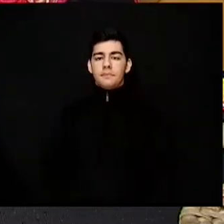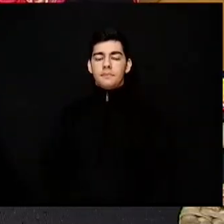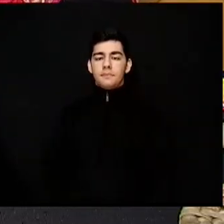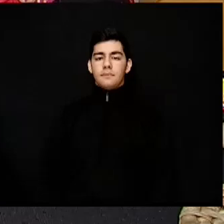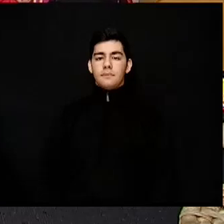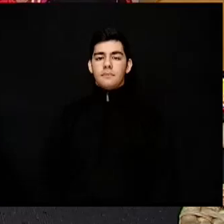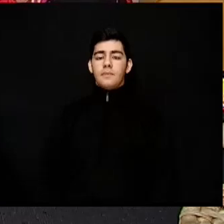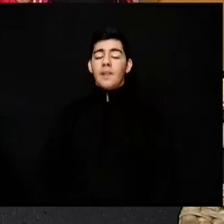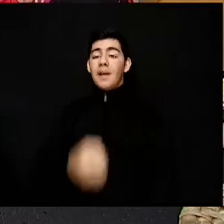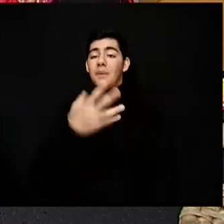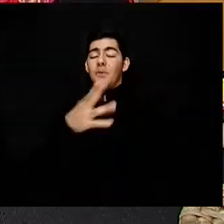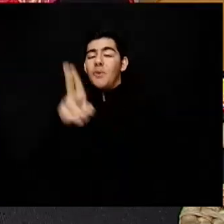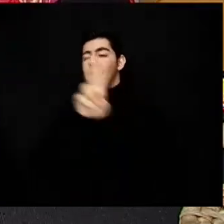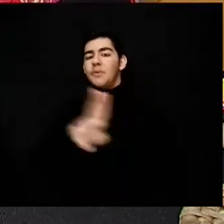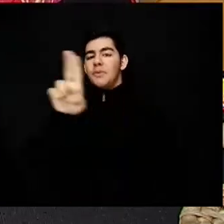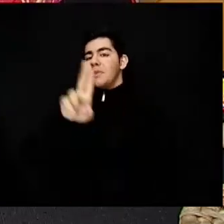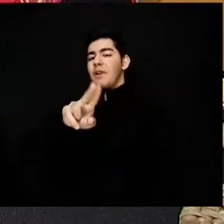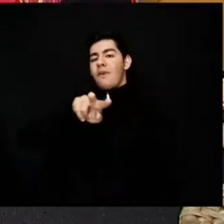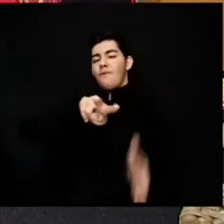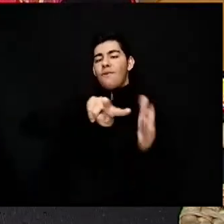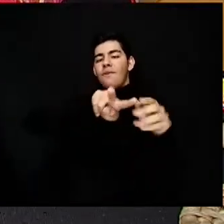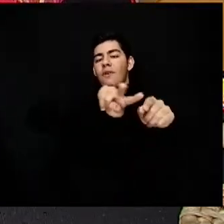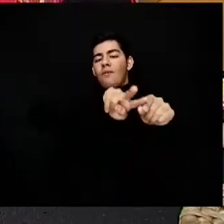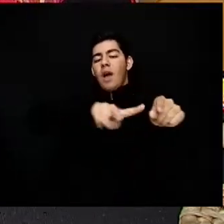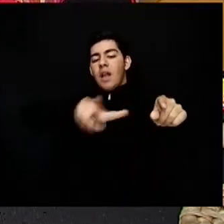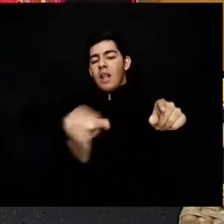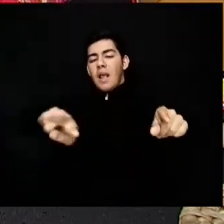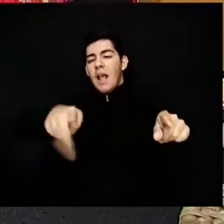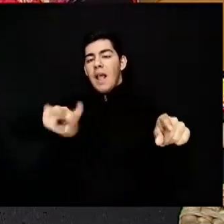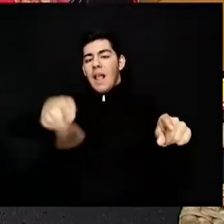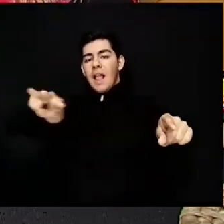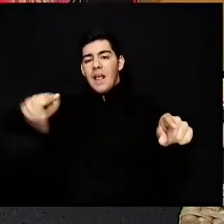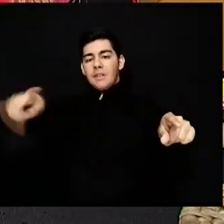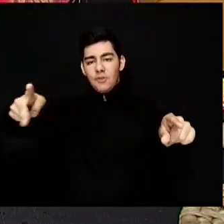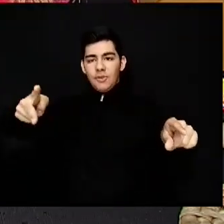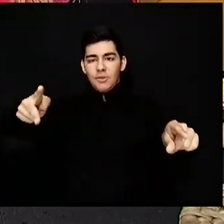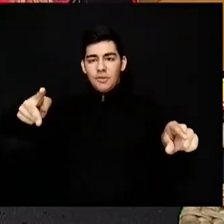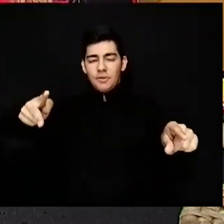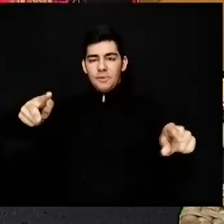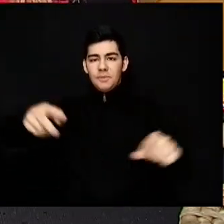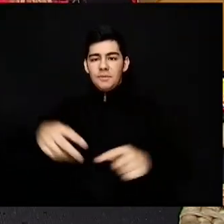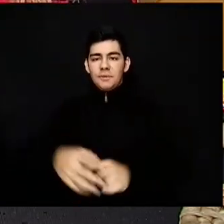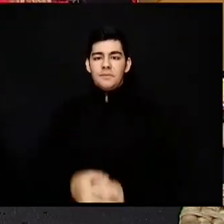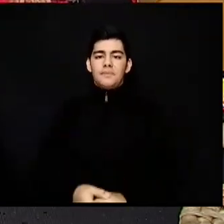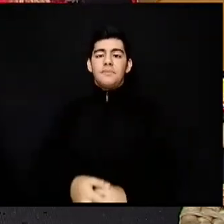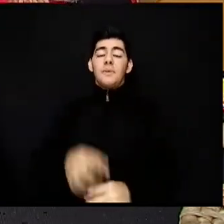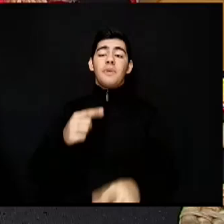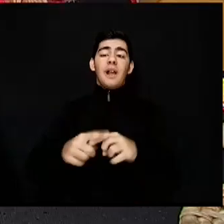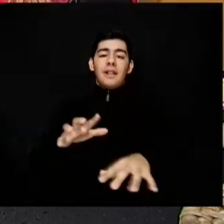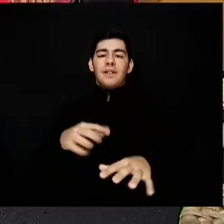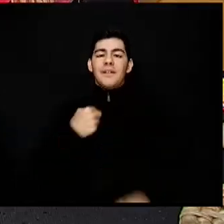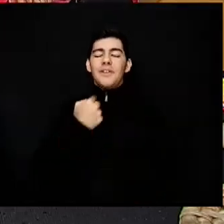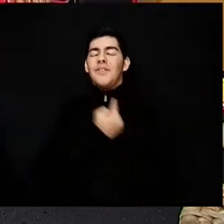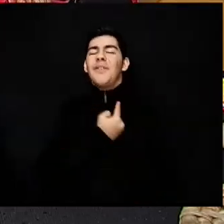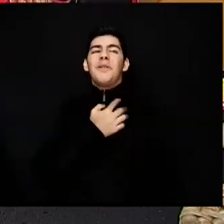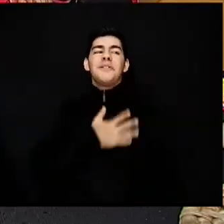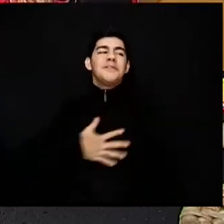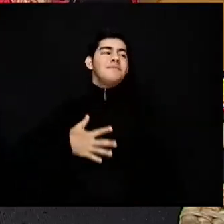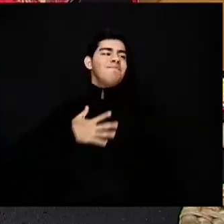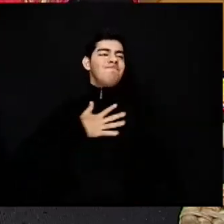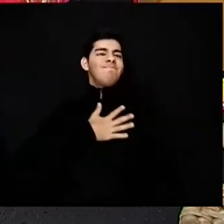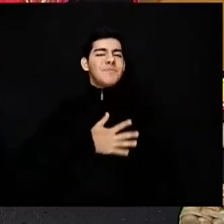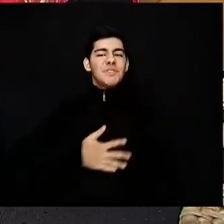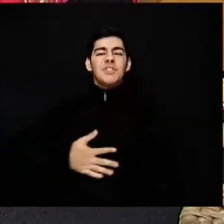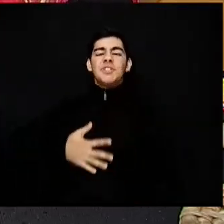E quando é esse contraste, ele vem de acordo com aquilo que a gente gosta, com aquilo que a gente se identifica, melhor